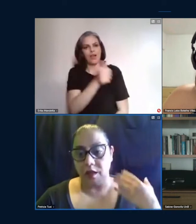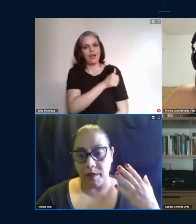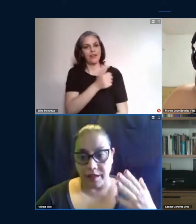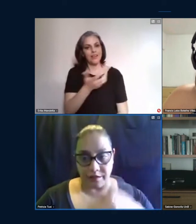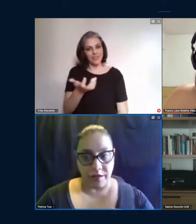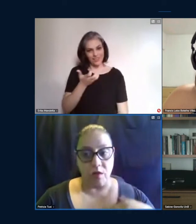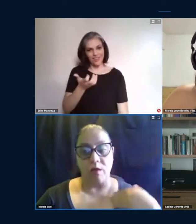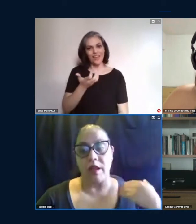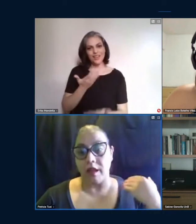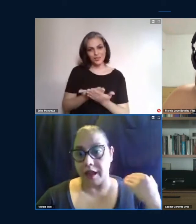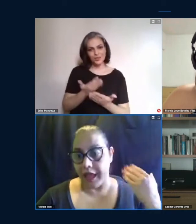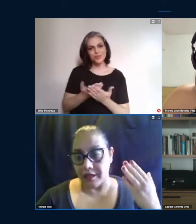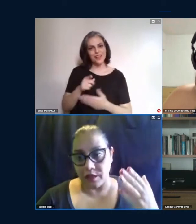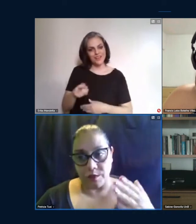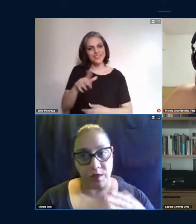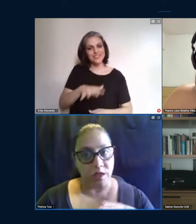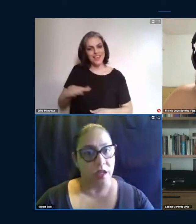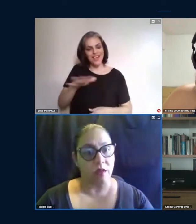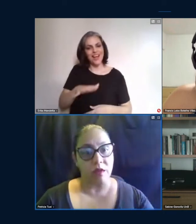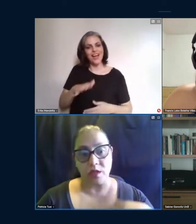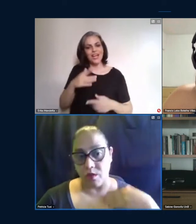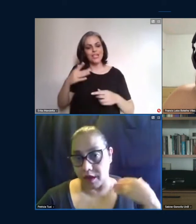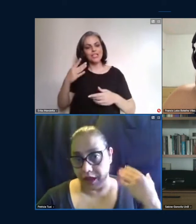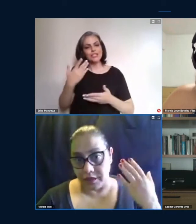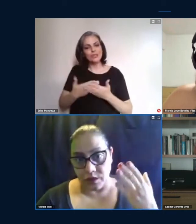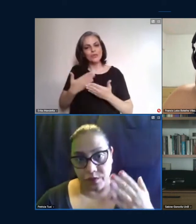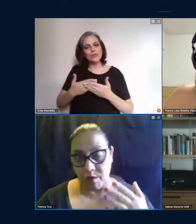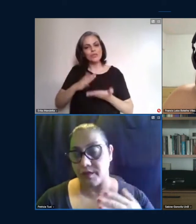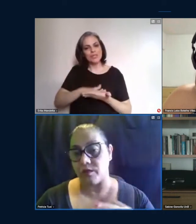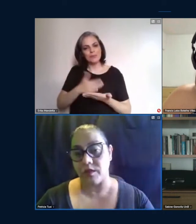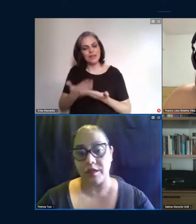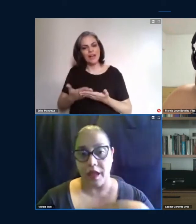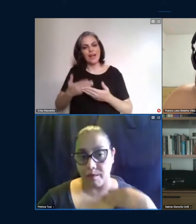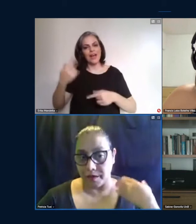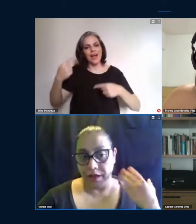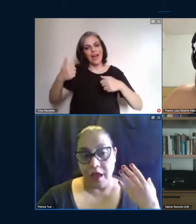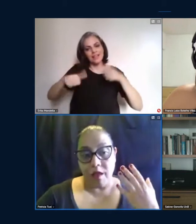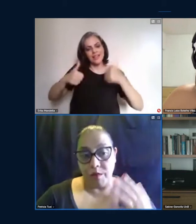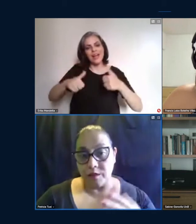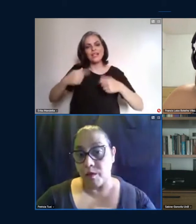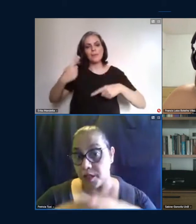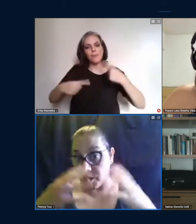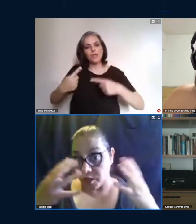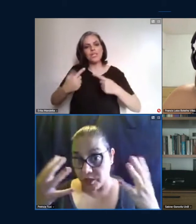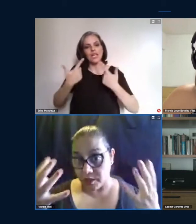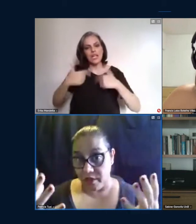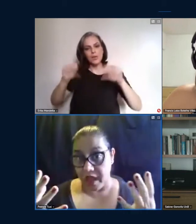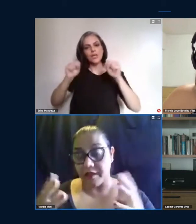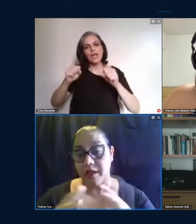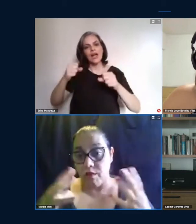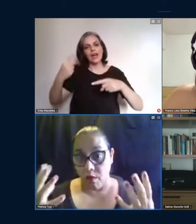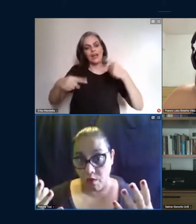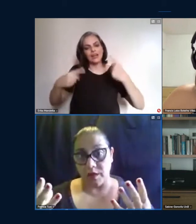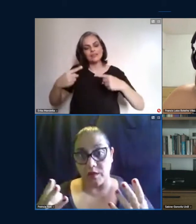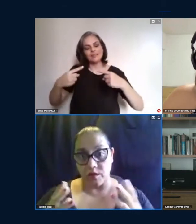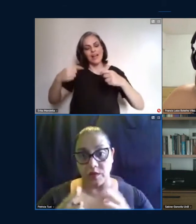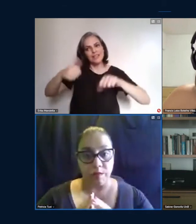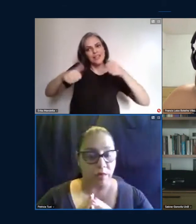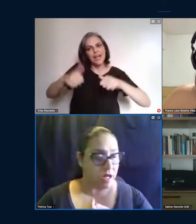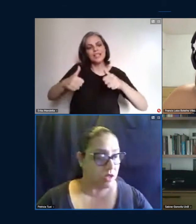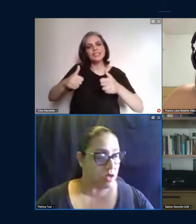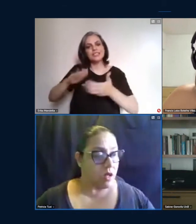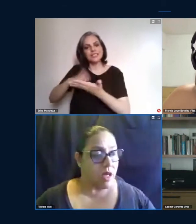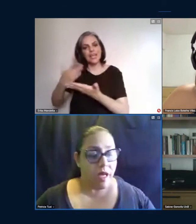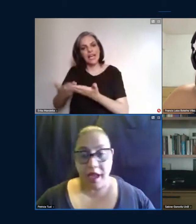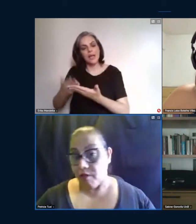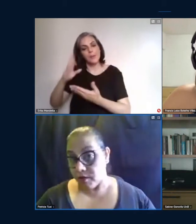estudos da interpretação, análises de política linguística, análises de formação dos intérpretes, principalmente esferas que envolvam as questões